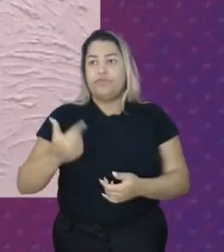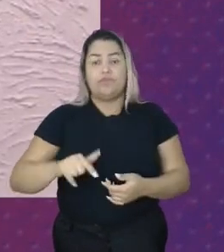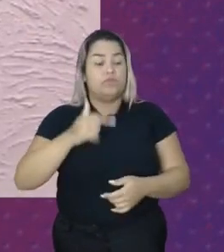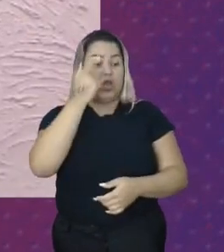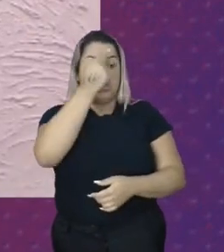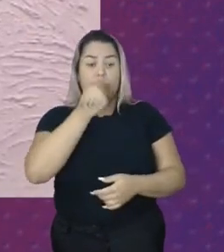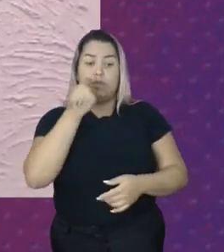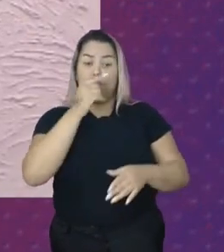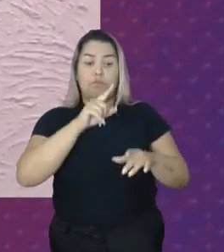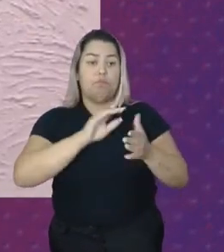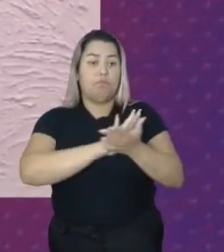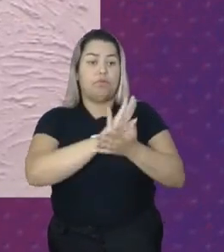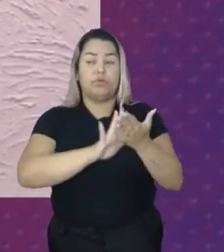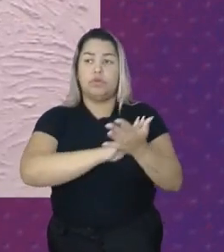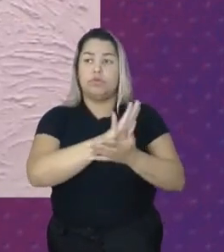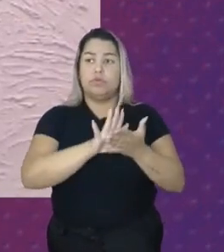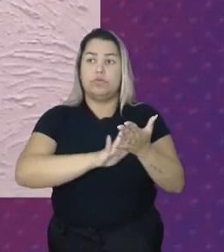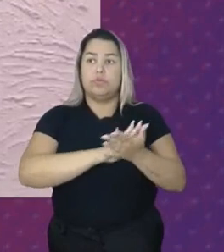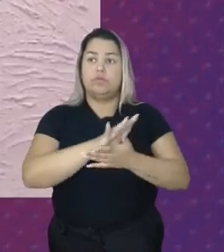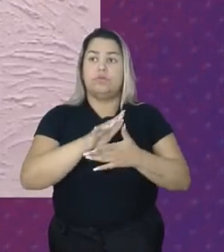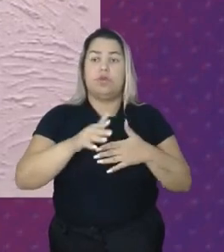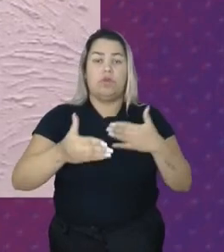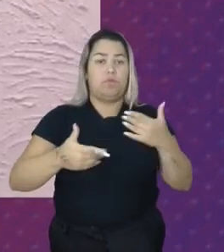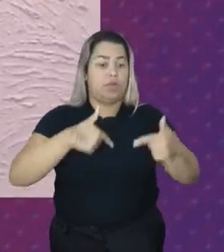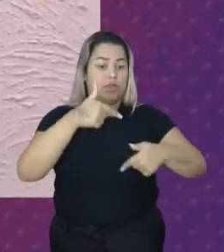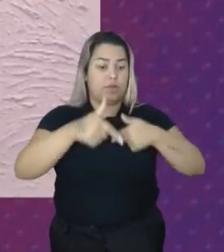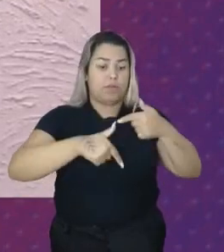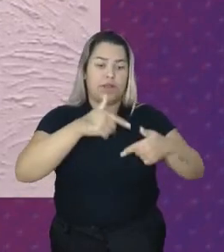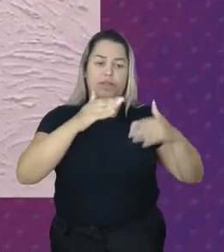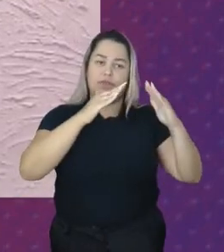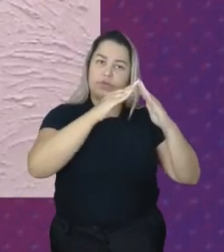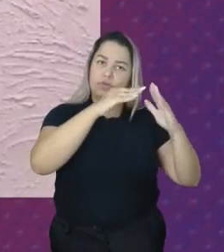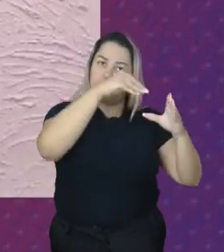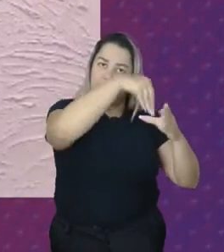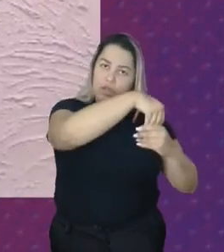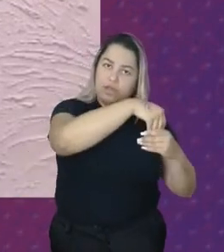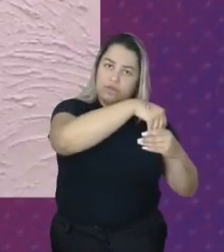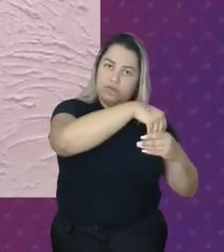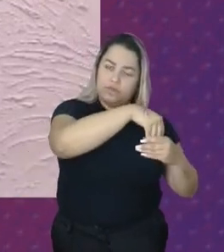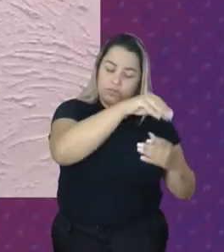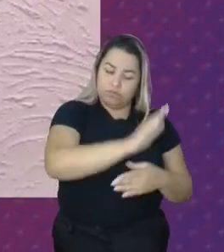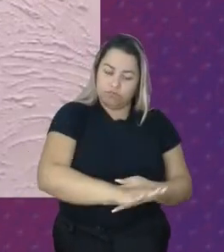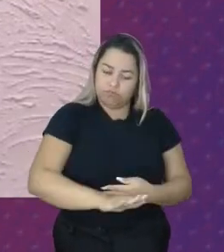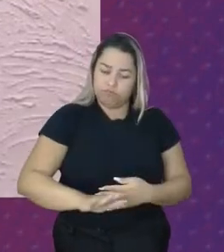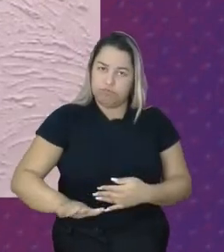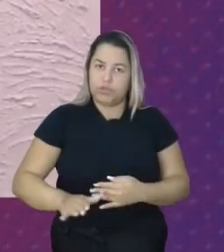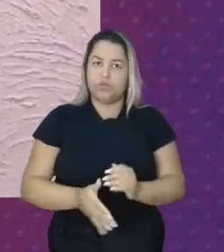de nada. E ela termina virando uma trabalhadora doméstica no trabalho infantil.